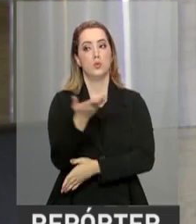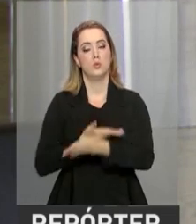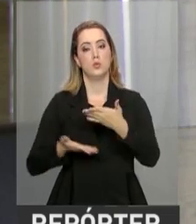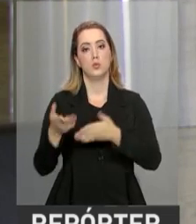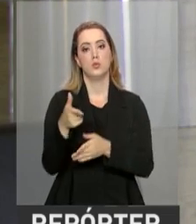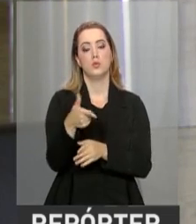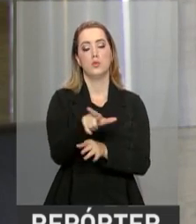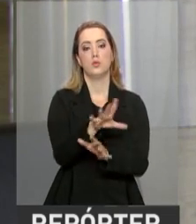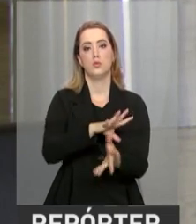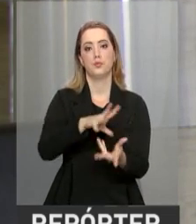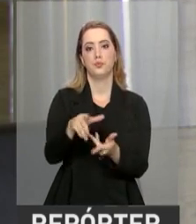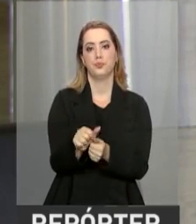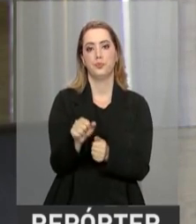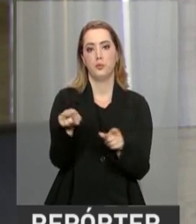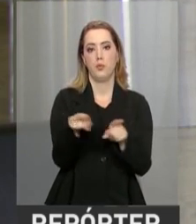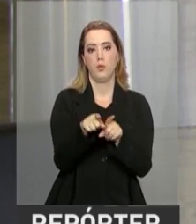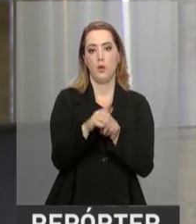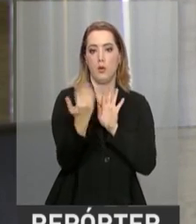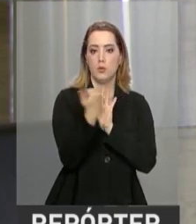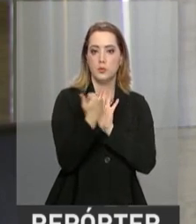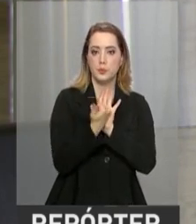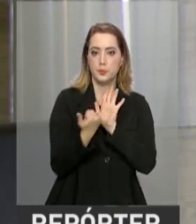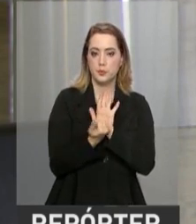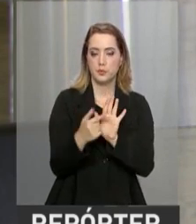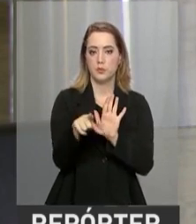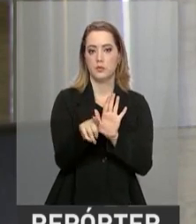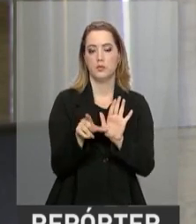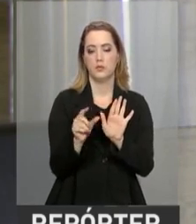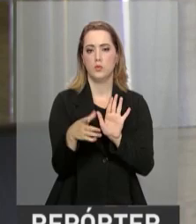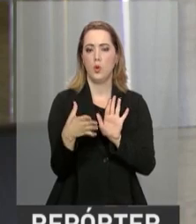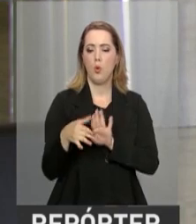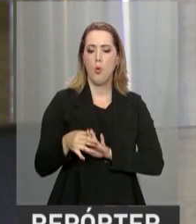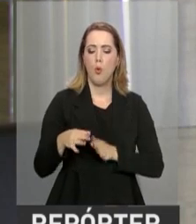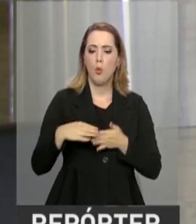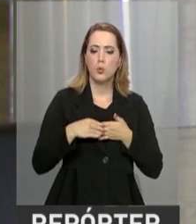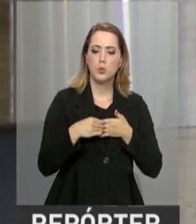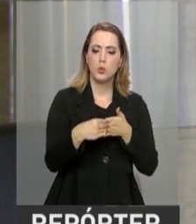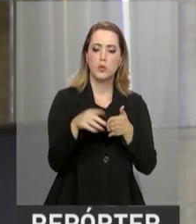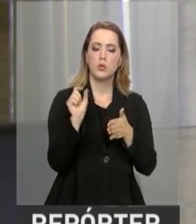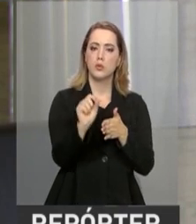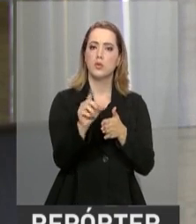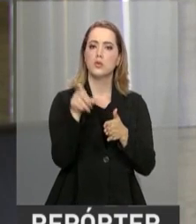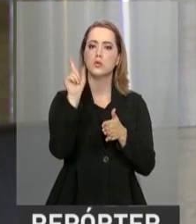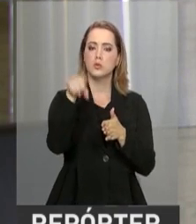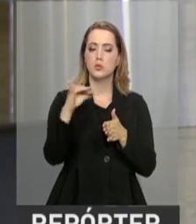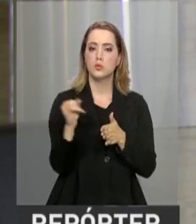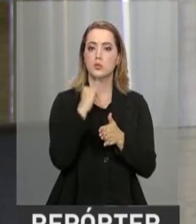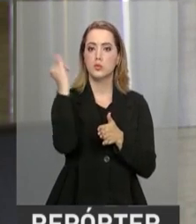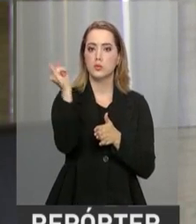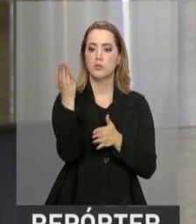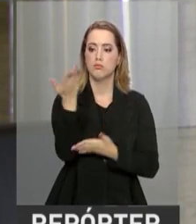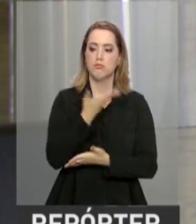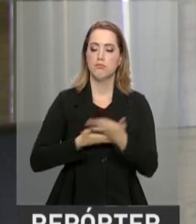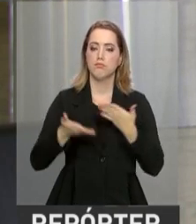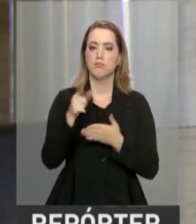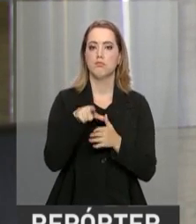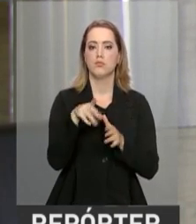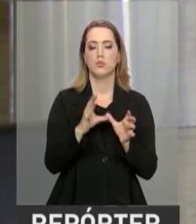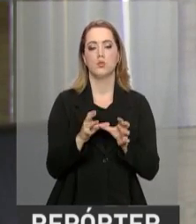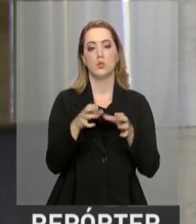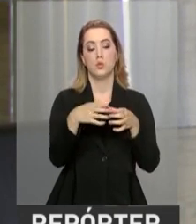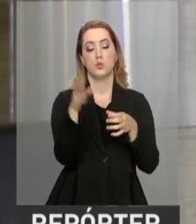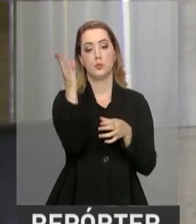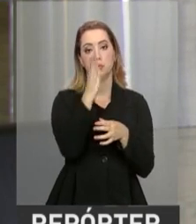apresentou as principais diretrizes à linhas gerais do que ele acredita ser o mais importante em relação a esse setor para o